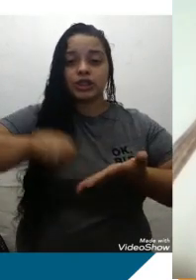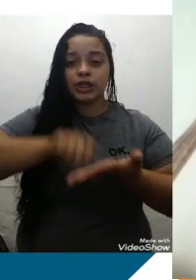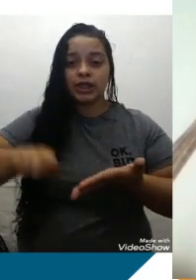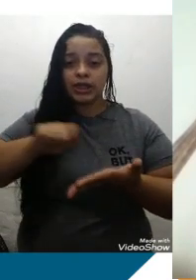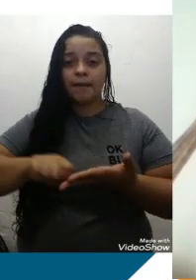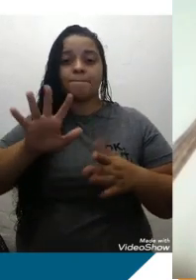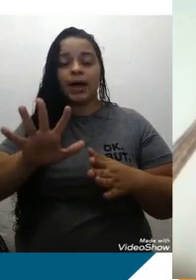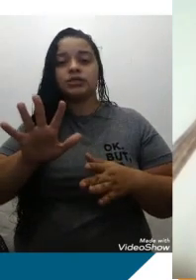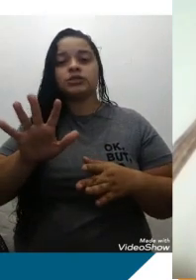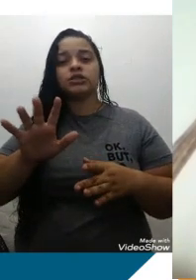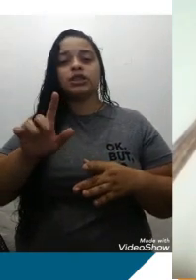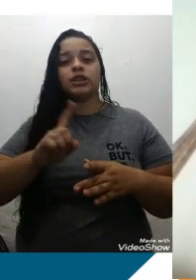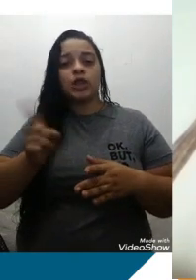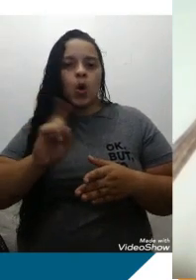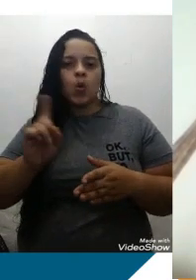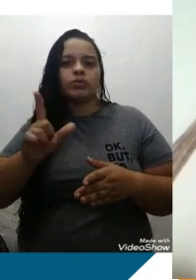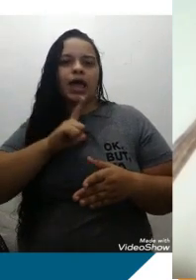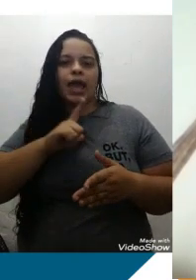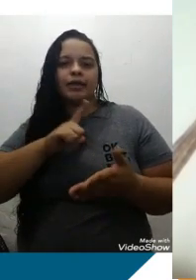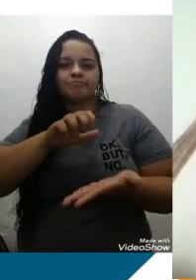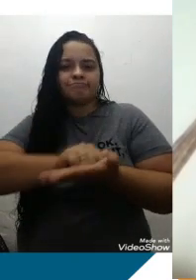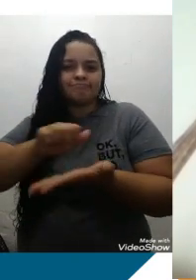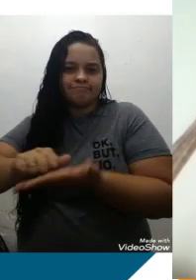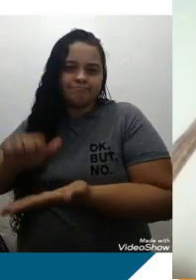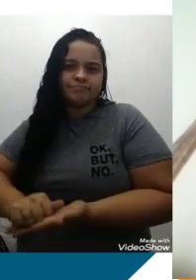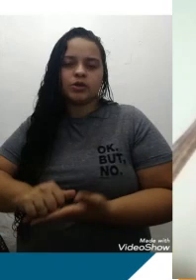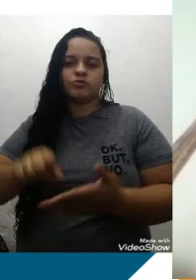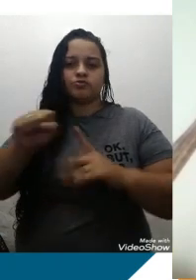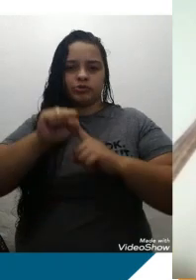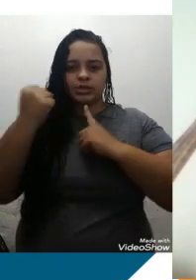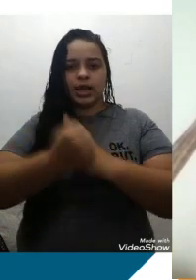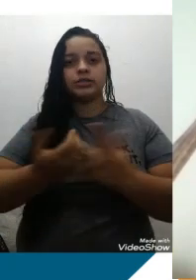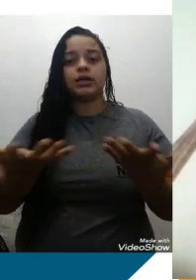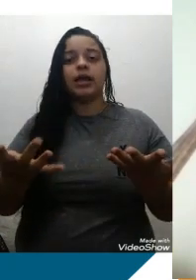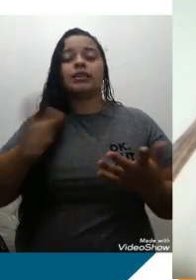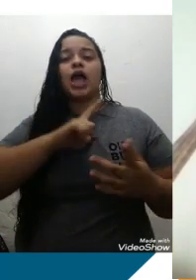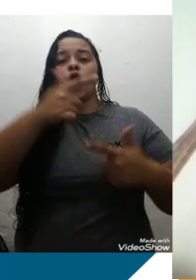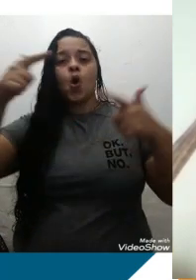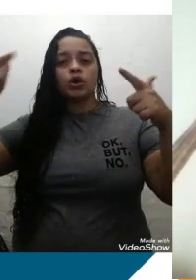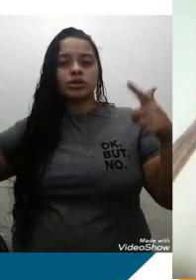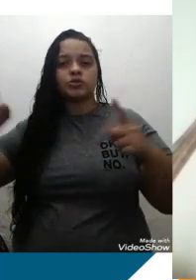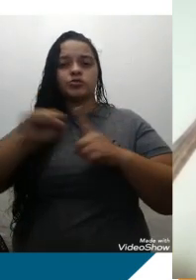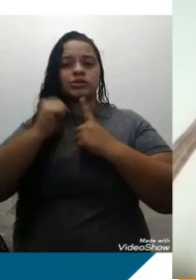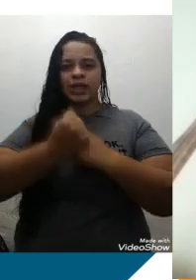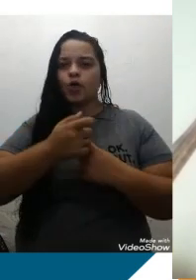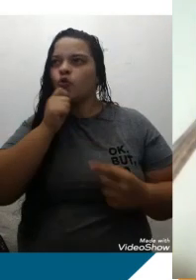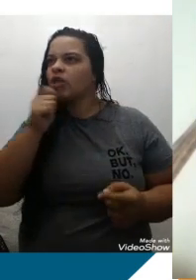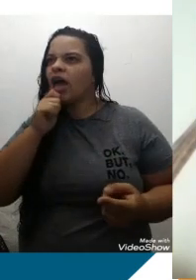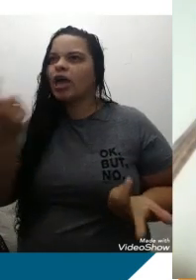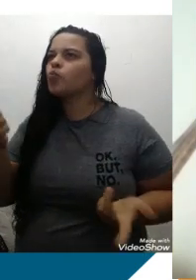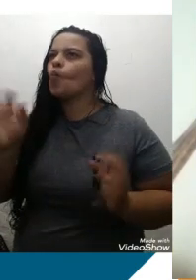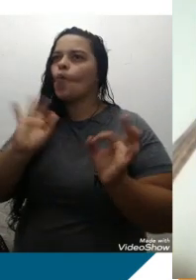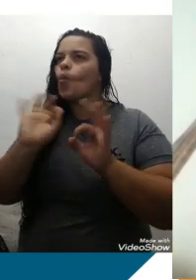sobrou muito desses documentos escritos relativos a essas sociedades. E quanto às outras sociedades? Elas não têm história? Não